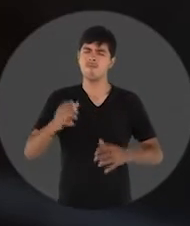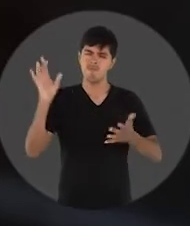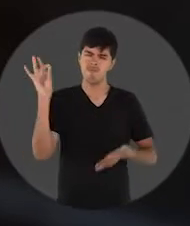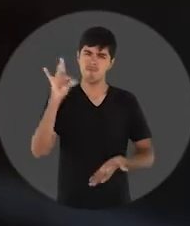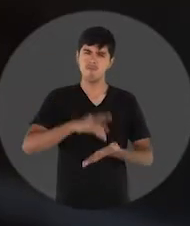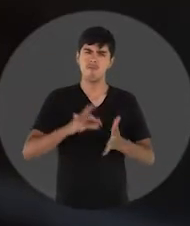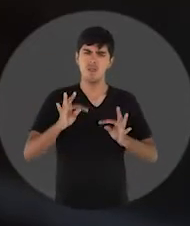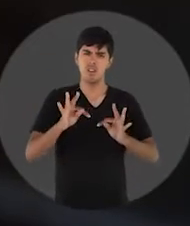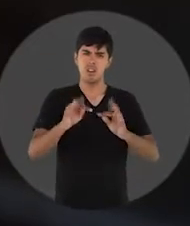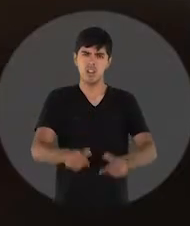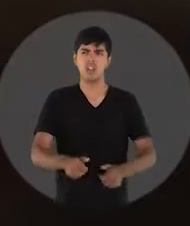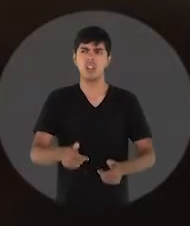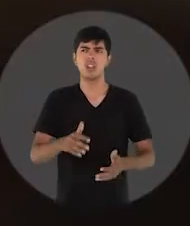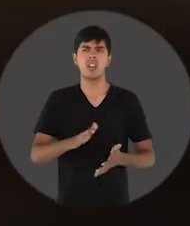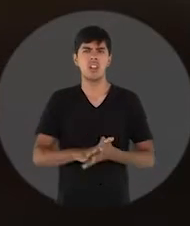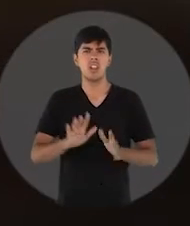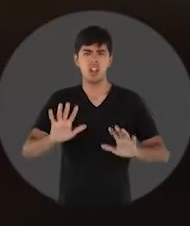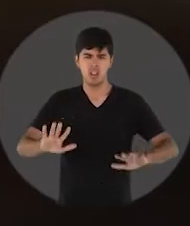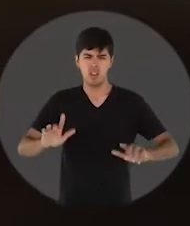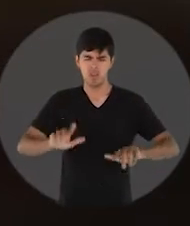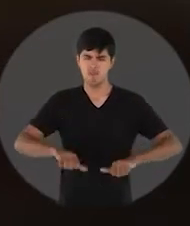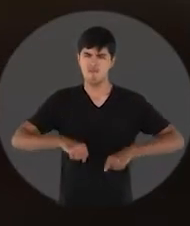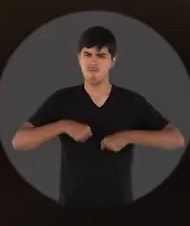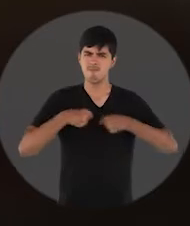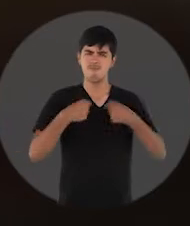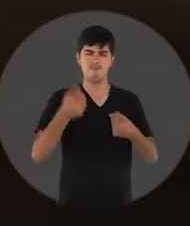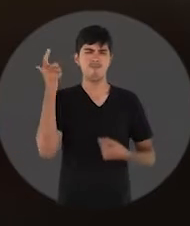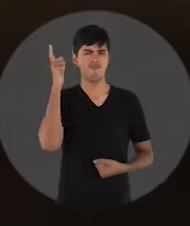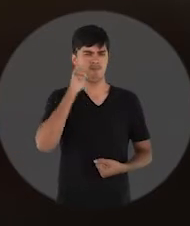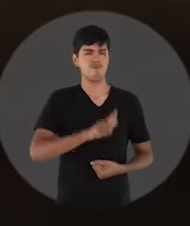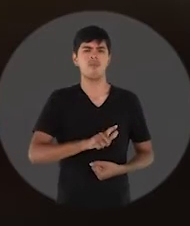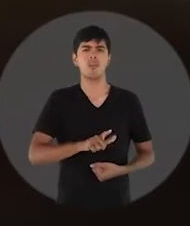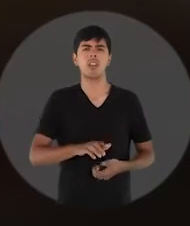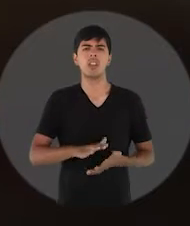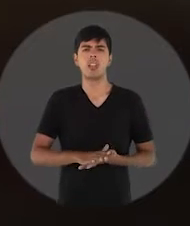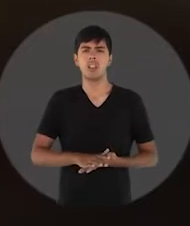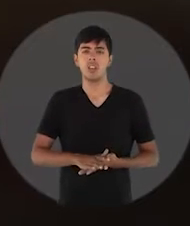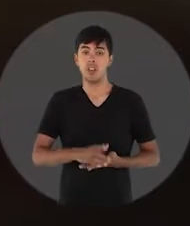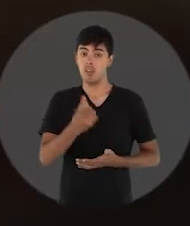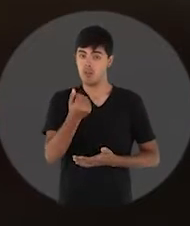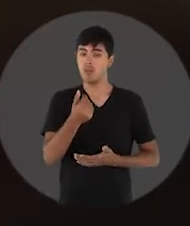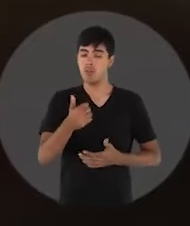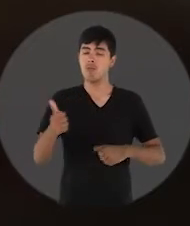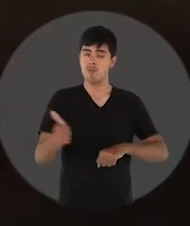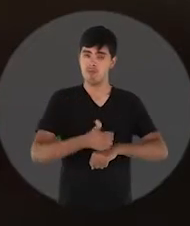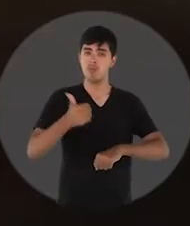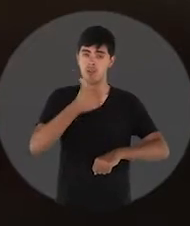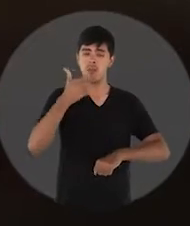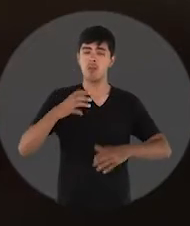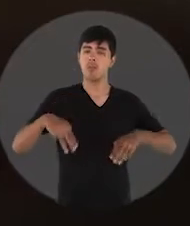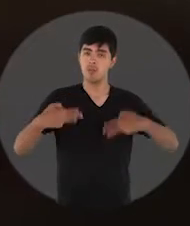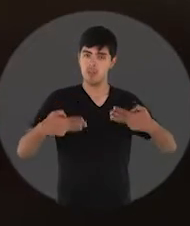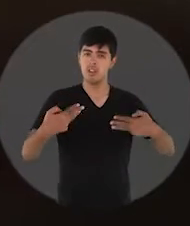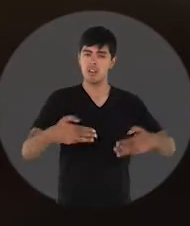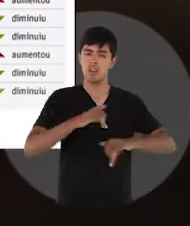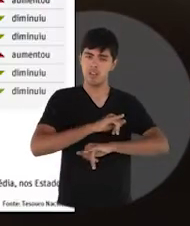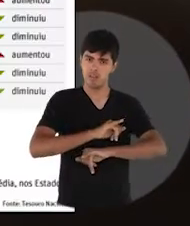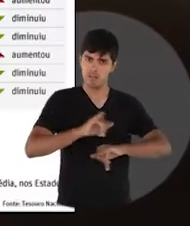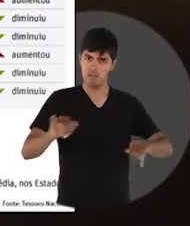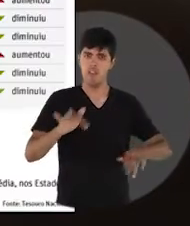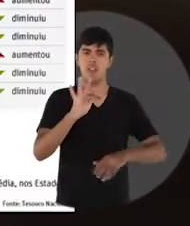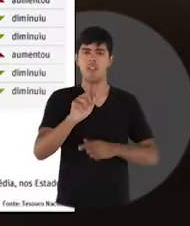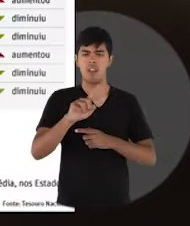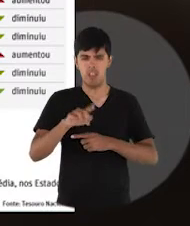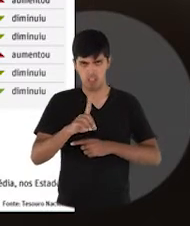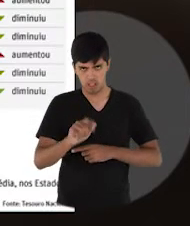e dignidade para todos. E tiramos leite de pedra mesmo assim. Devolvi a saúde financeira do estado, como reconheceu o